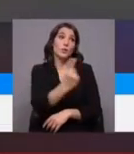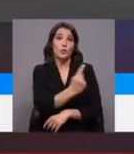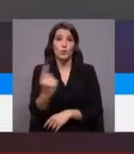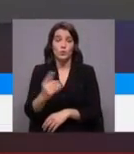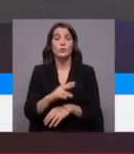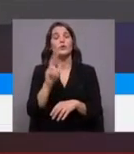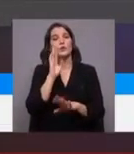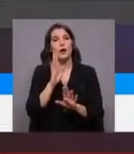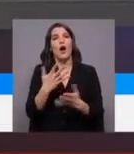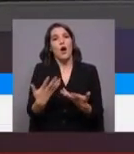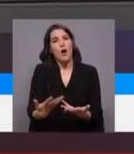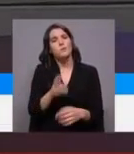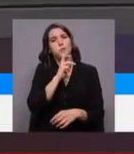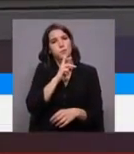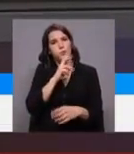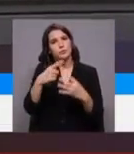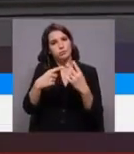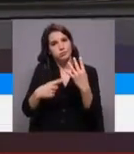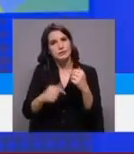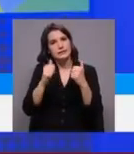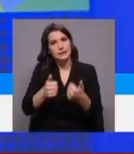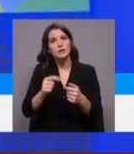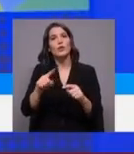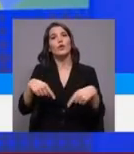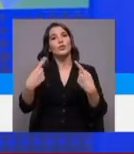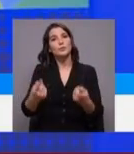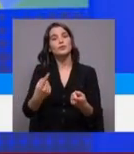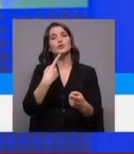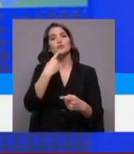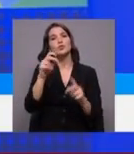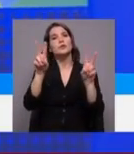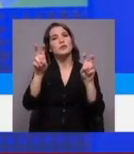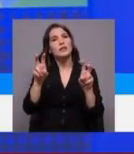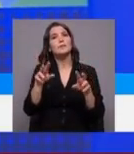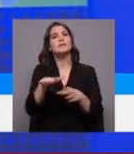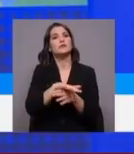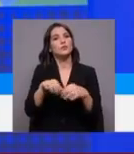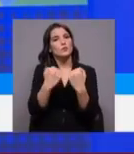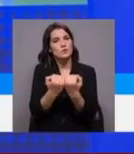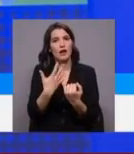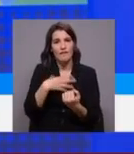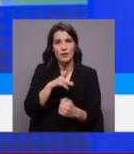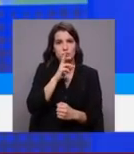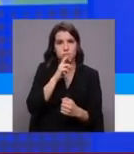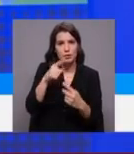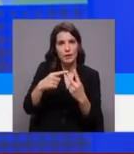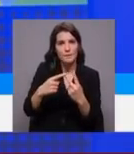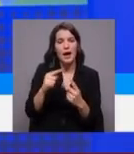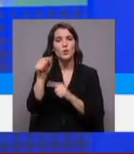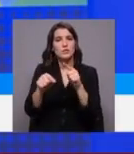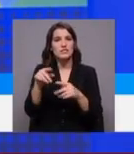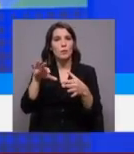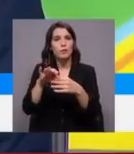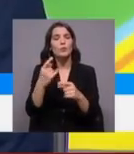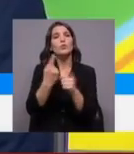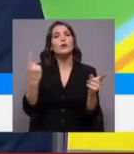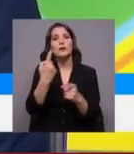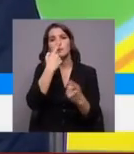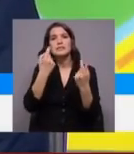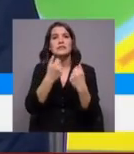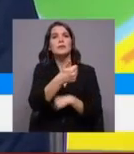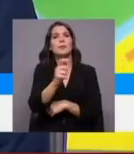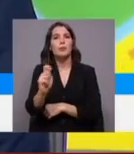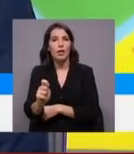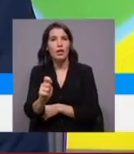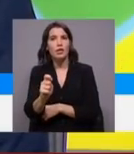Olha obrigado governador do estado social que quer bater mais duas Produções sobre o que é mais